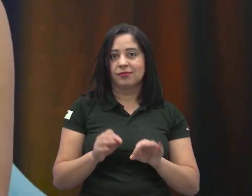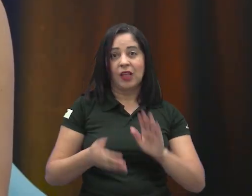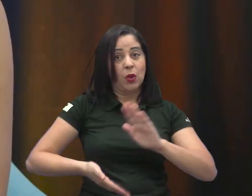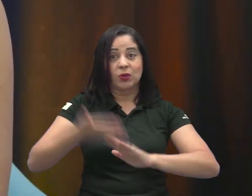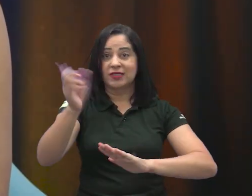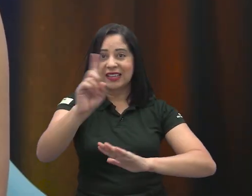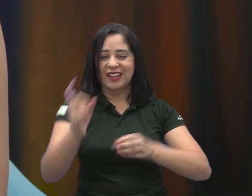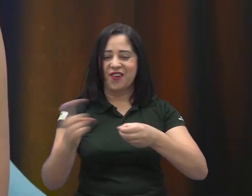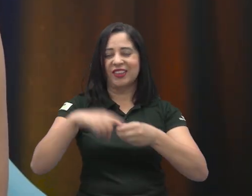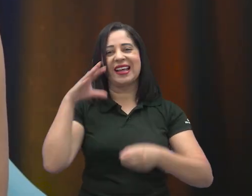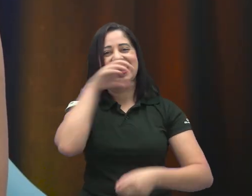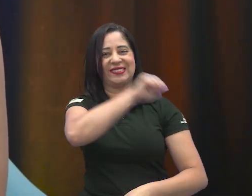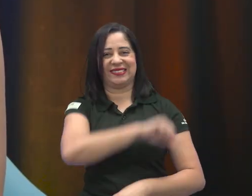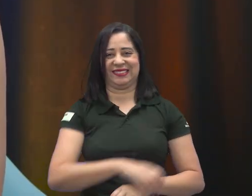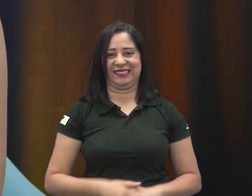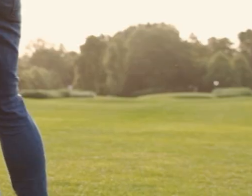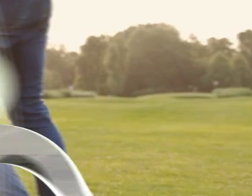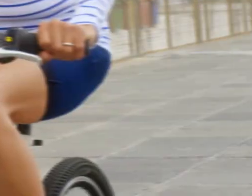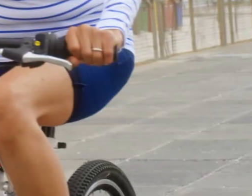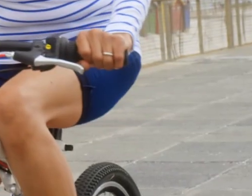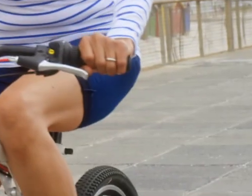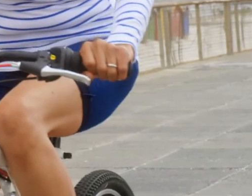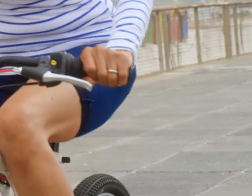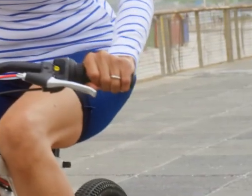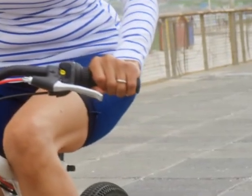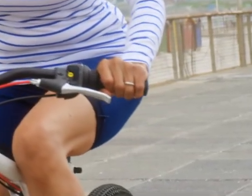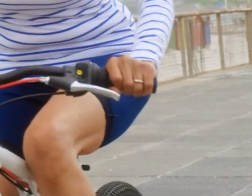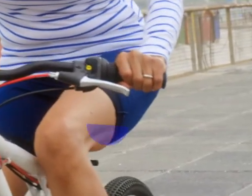saia daí, a gente volta já já.